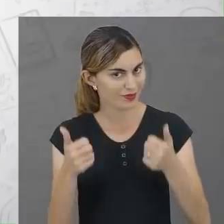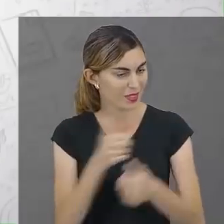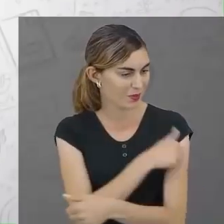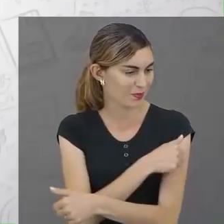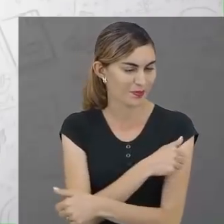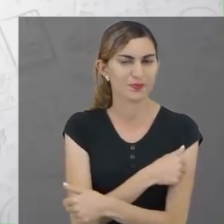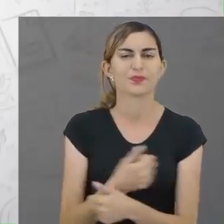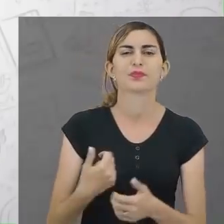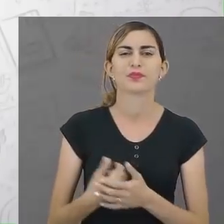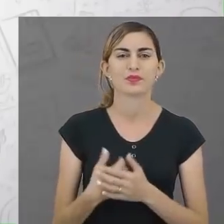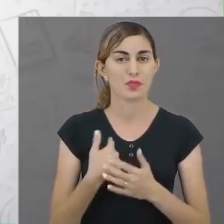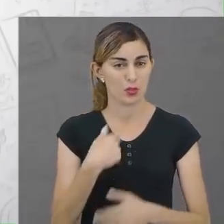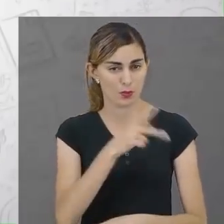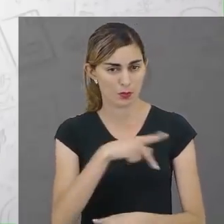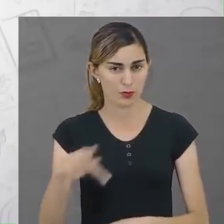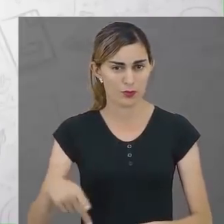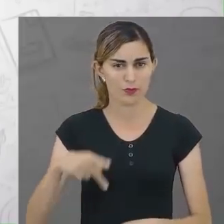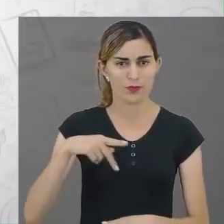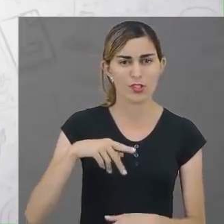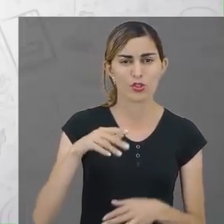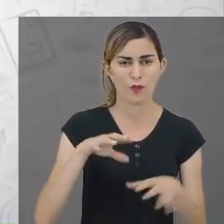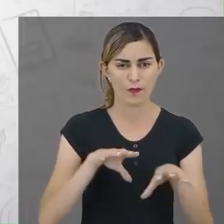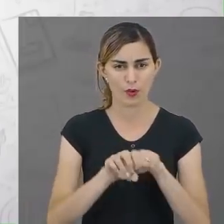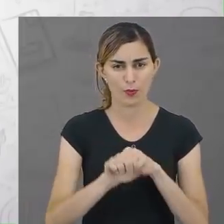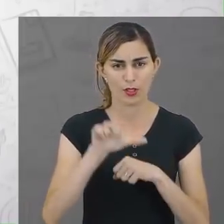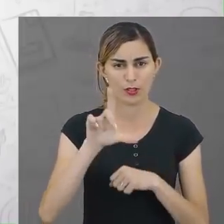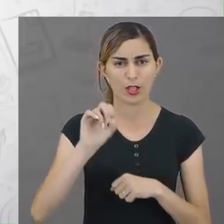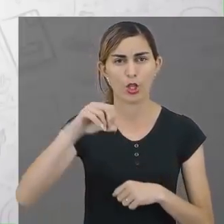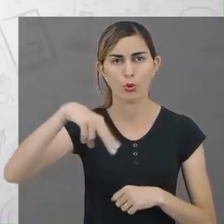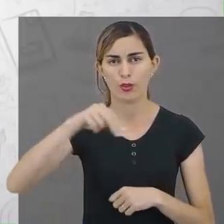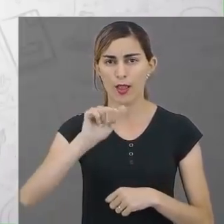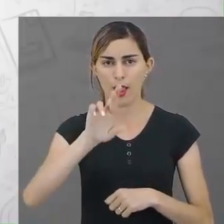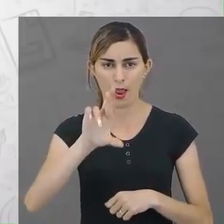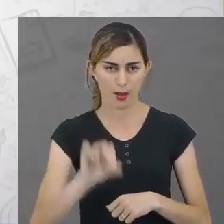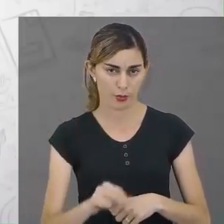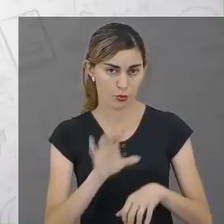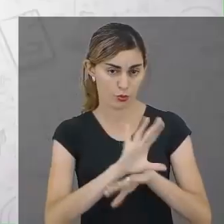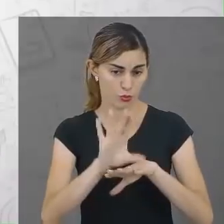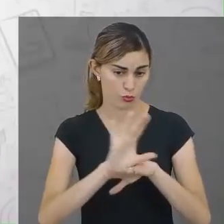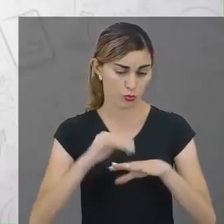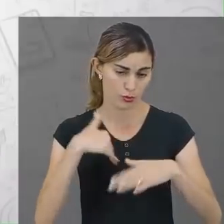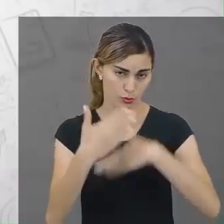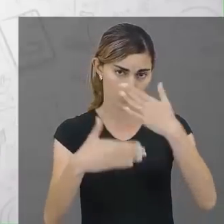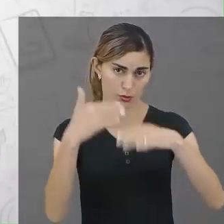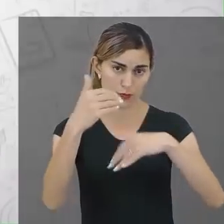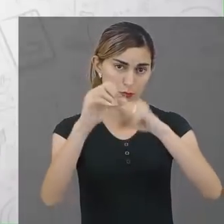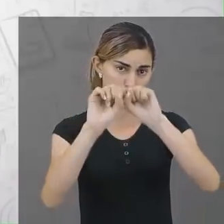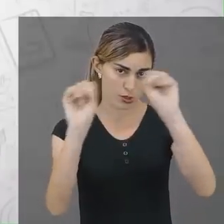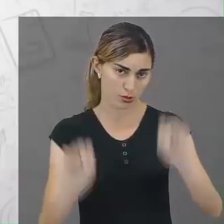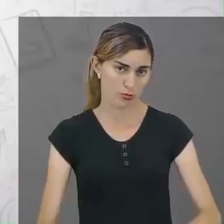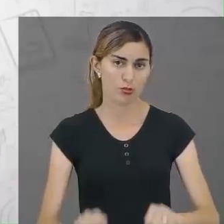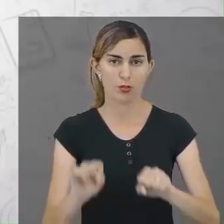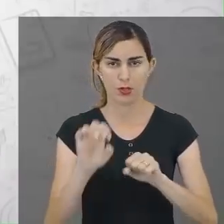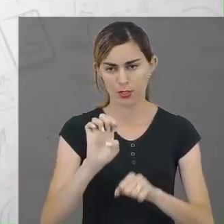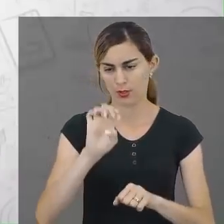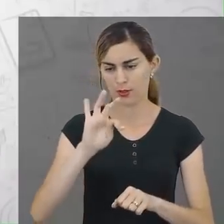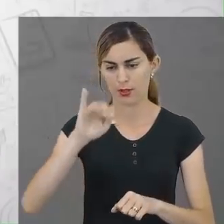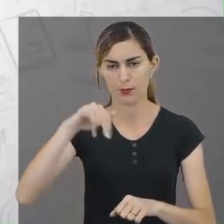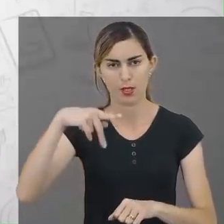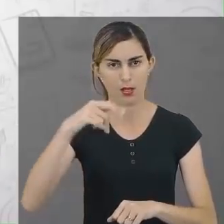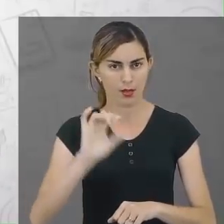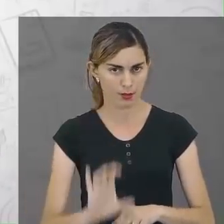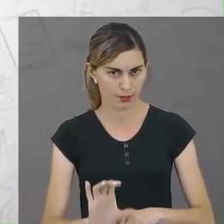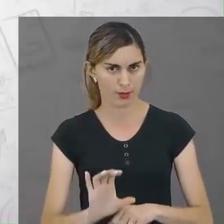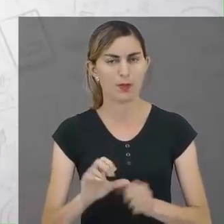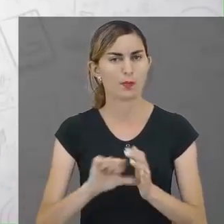Olá, alunos. Sou o professor formador Leonardo Guimarães, do curso de Desenvolvimento de Sistemas da EPEPAC.